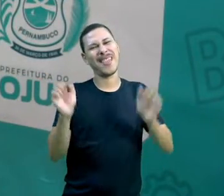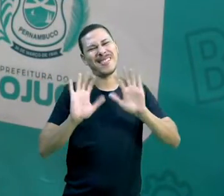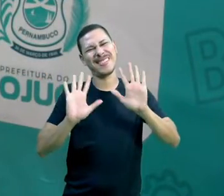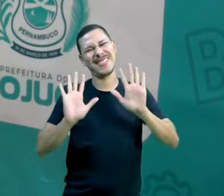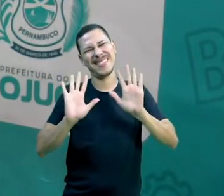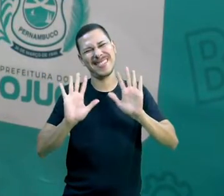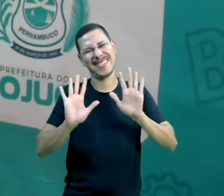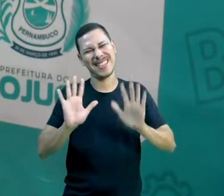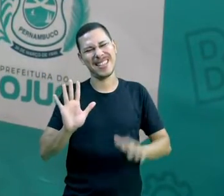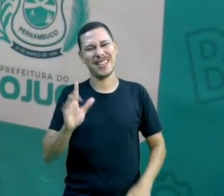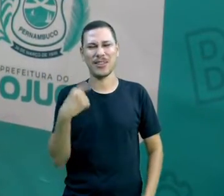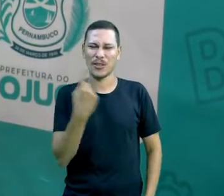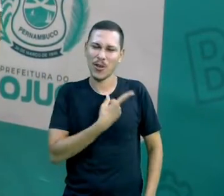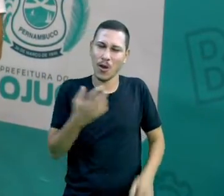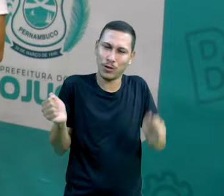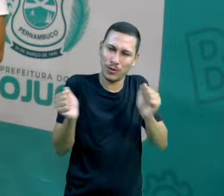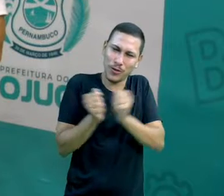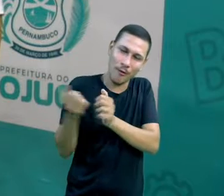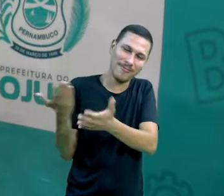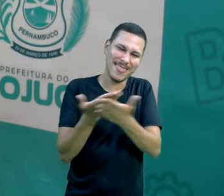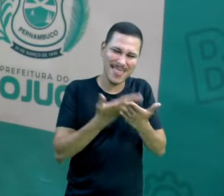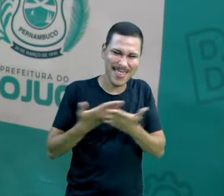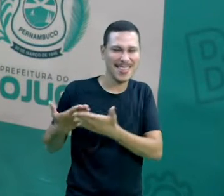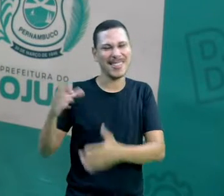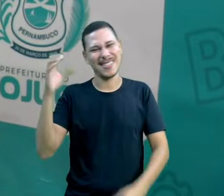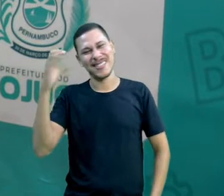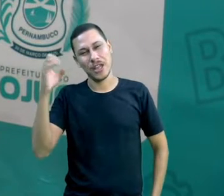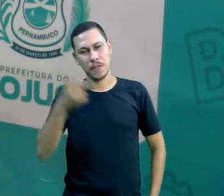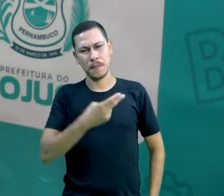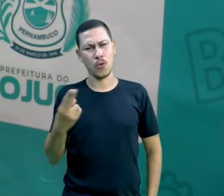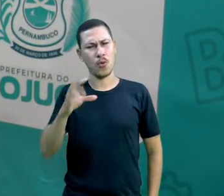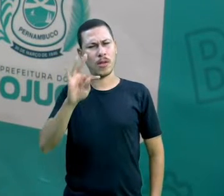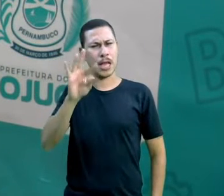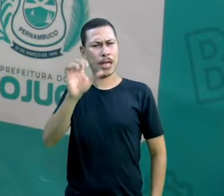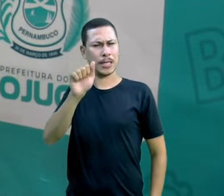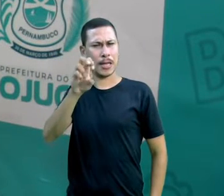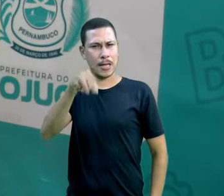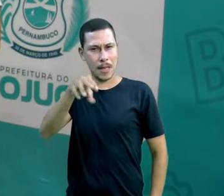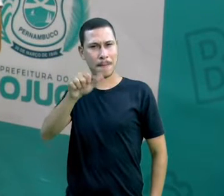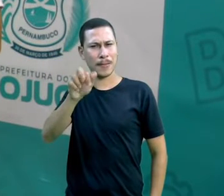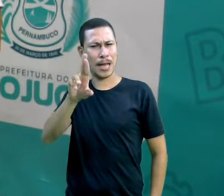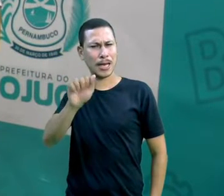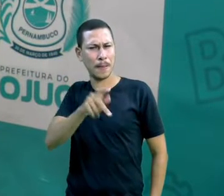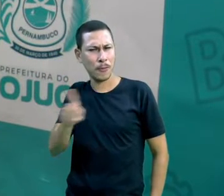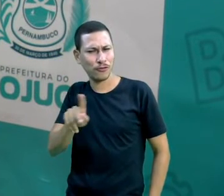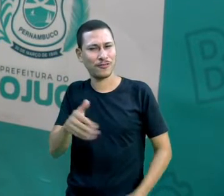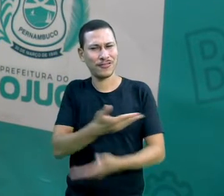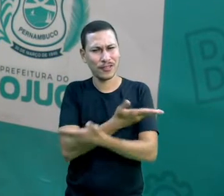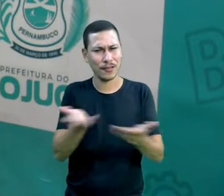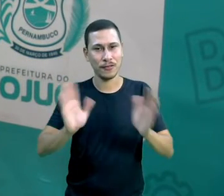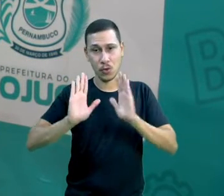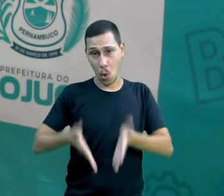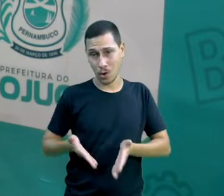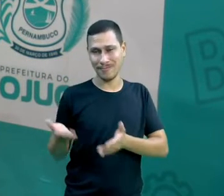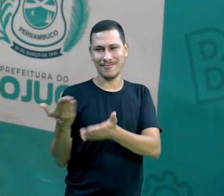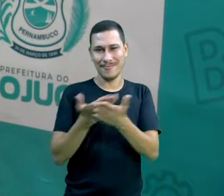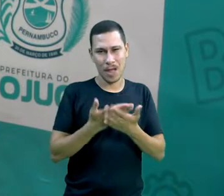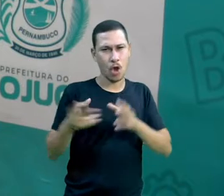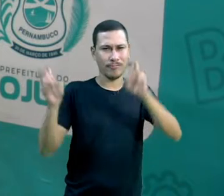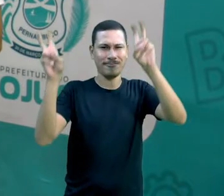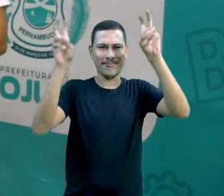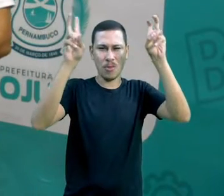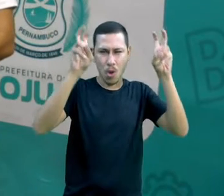Oi, gente! Estamos aqui para mais uma aula de ciência. Meu nome é Tamara Cabral, professora de vocês. Hoje a nossa aula vai falar